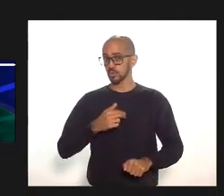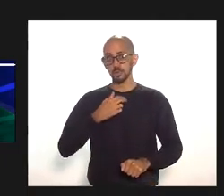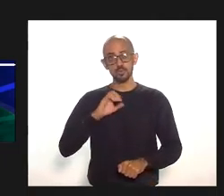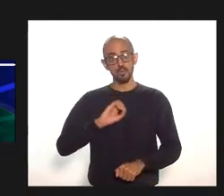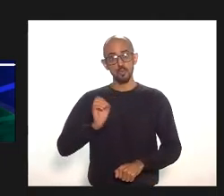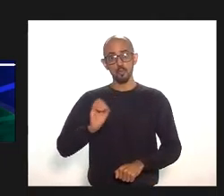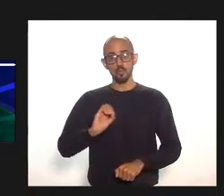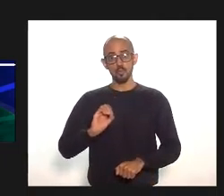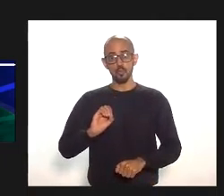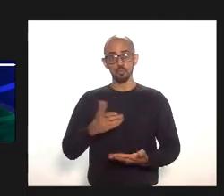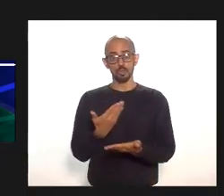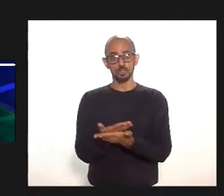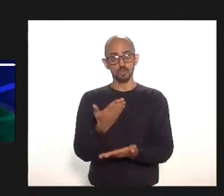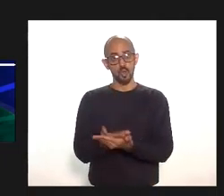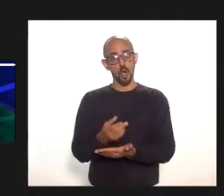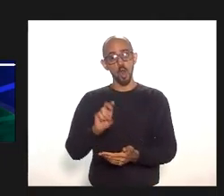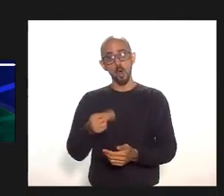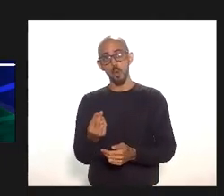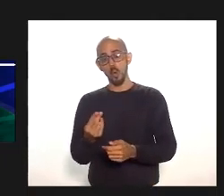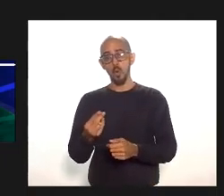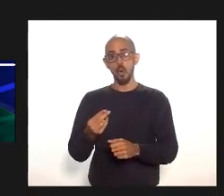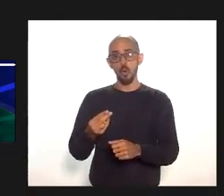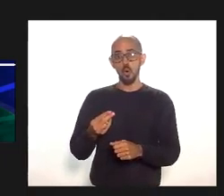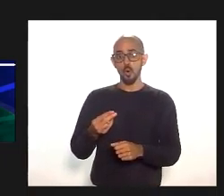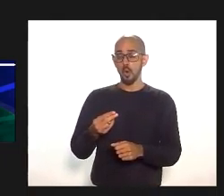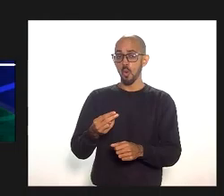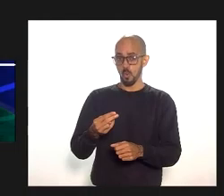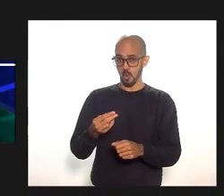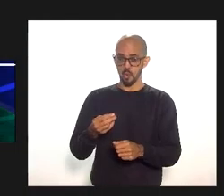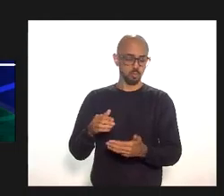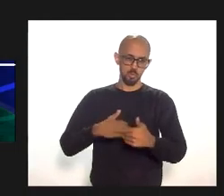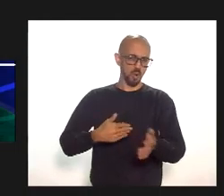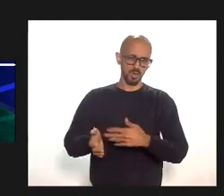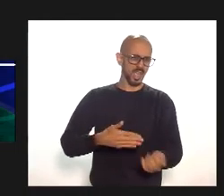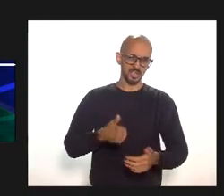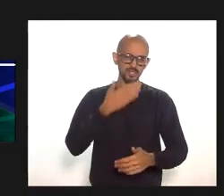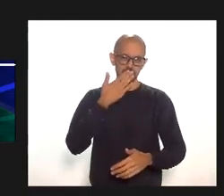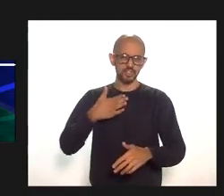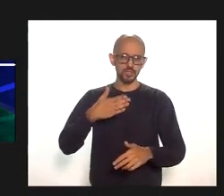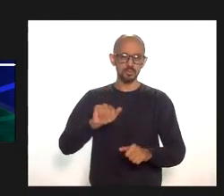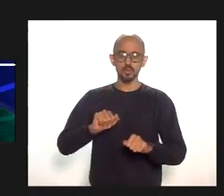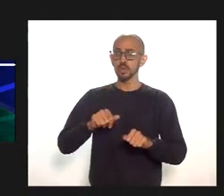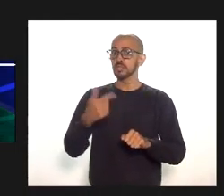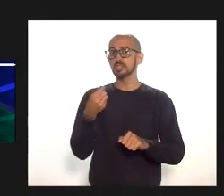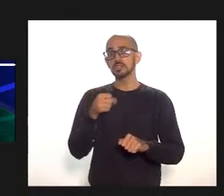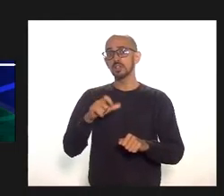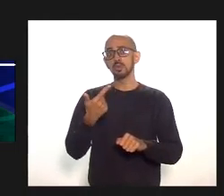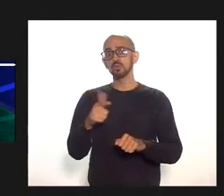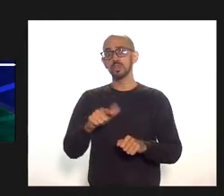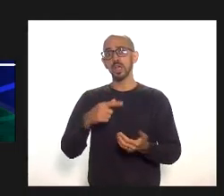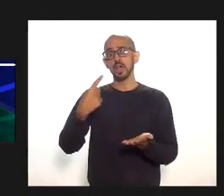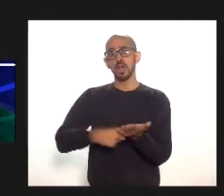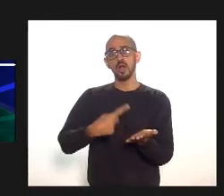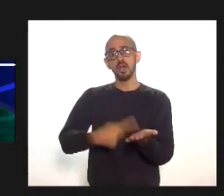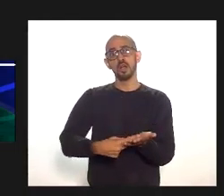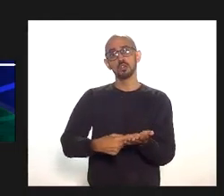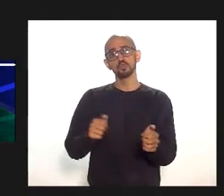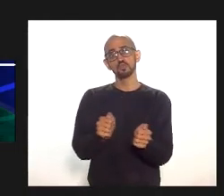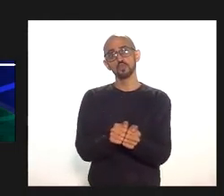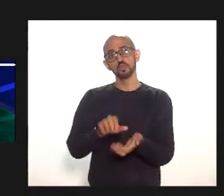nenhum turno ou modalidade de ensino, sem que o Conselho Escola-Comunidade, sem que o Conselho Estadual de Educação